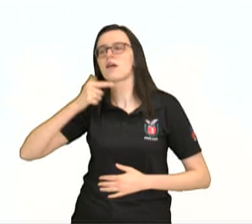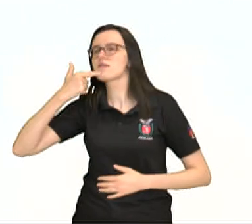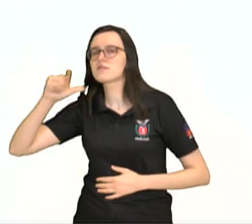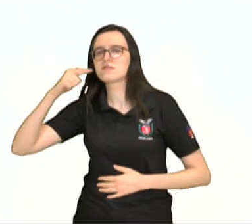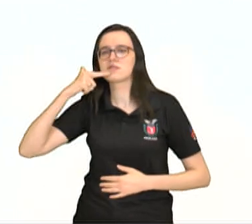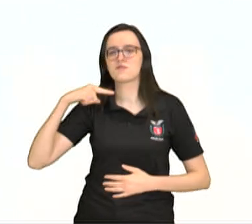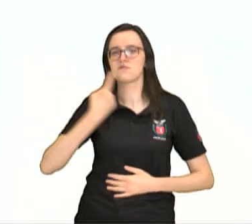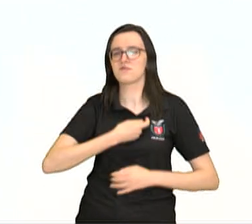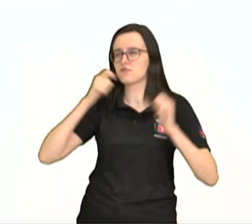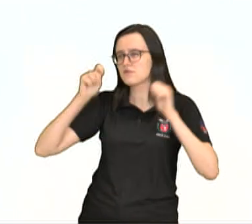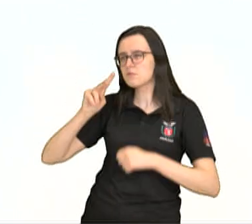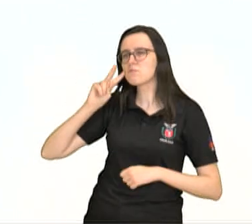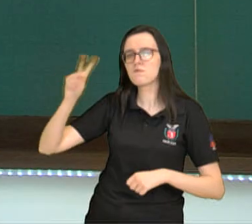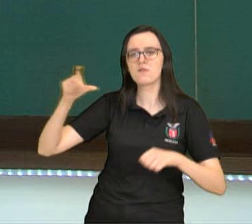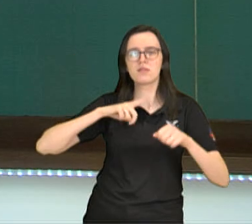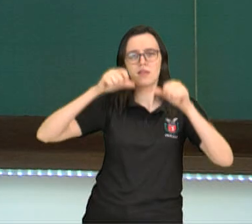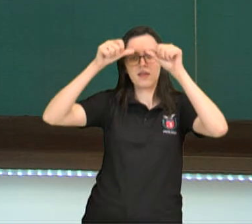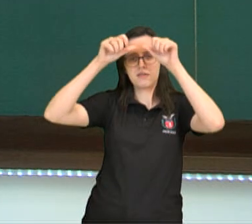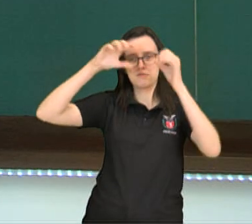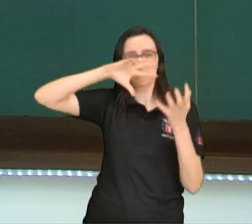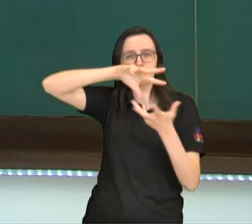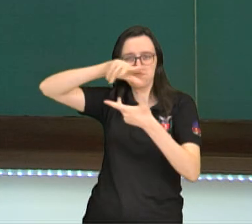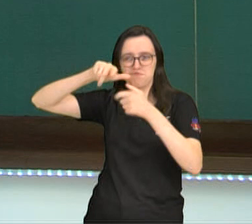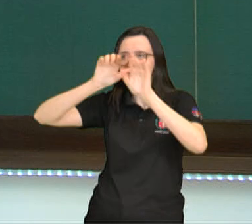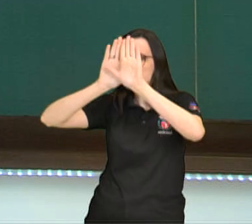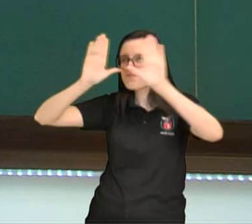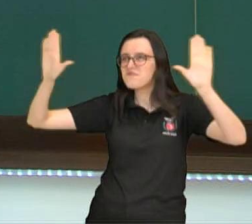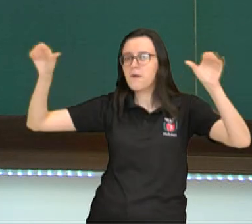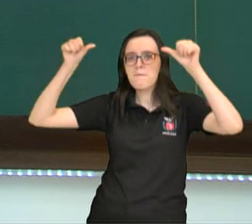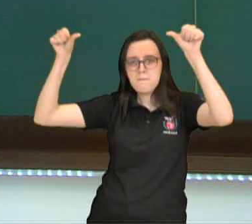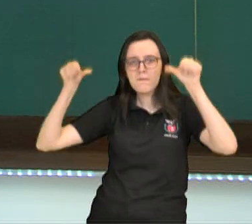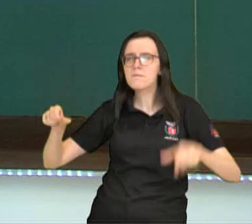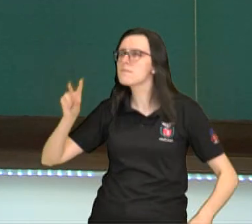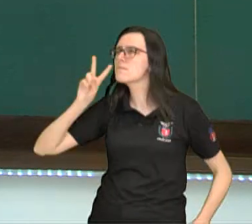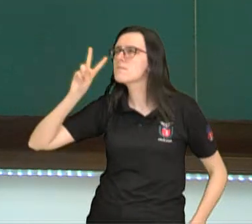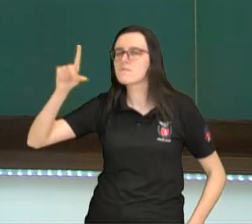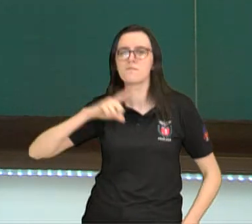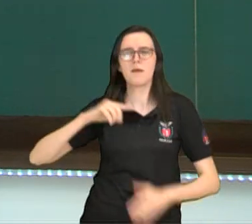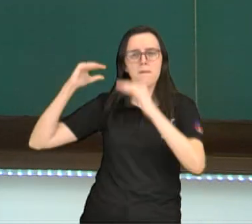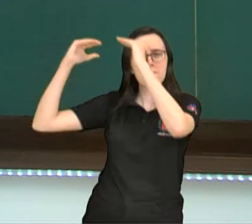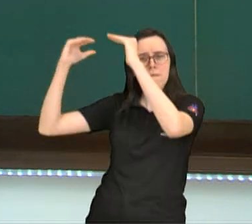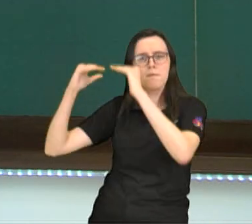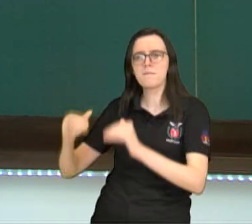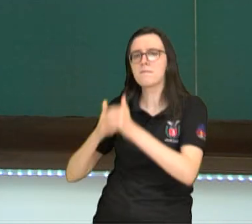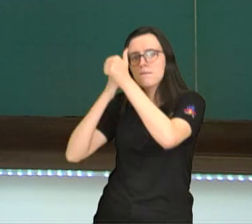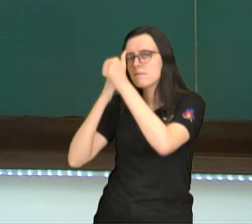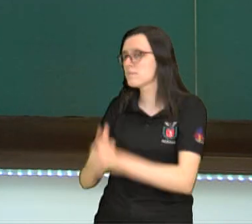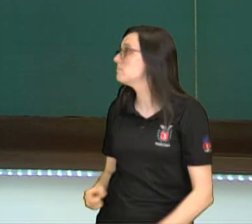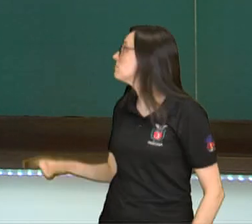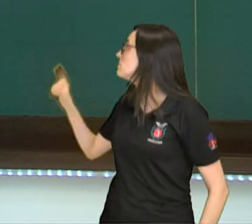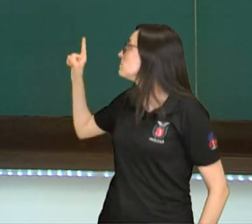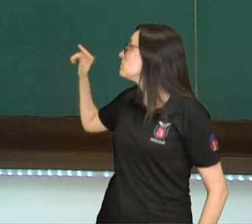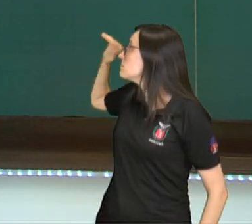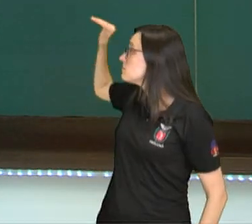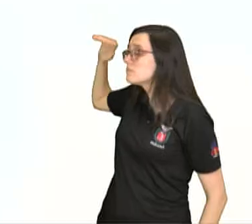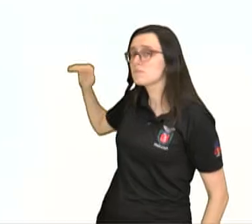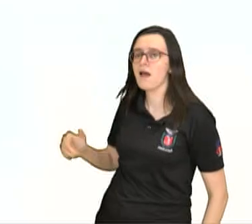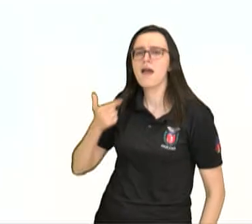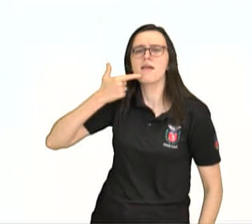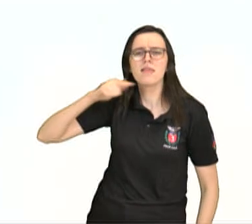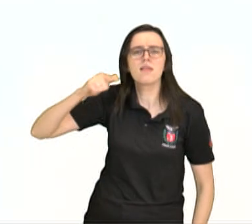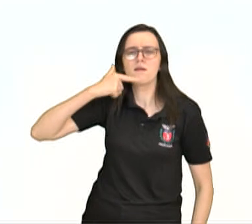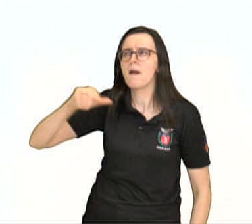gente pode ver aqui no mapa, pessoal. A gente tem o castelhano, o português, o francês, o italiano e o romeno, que